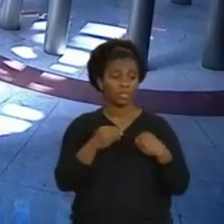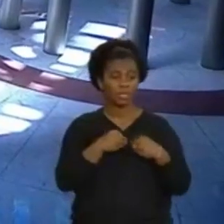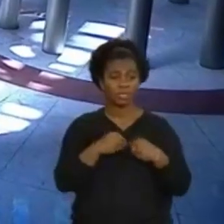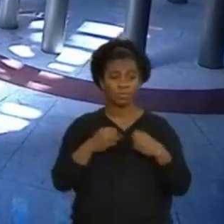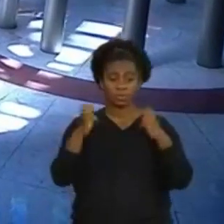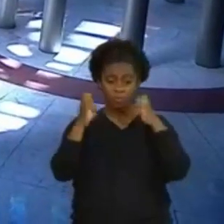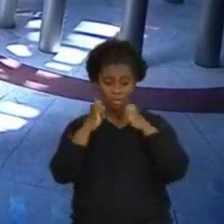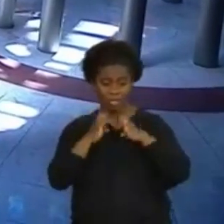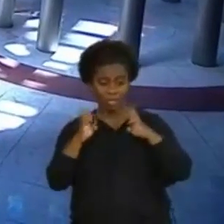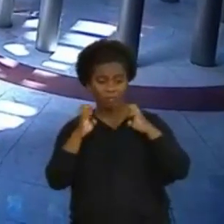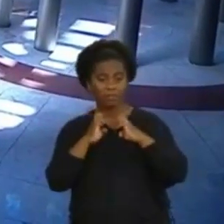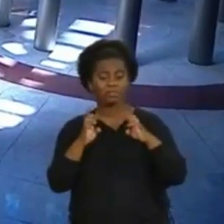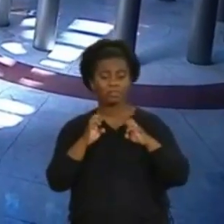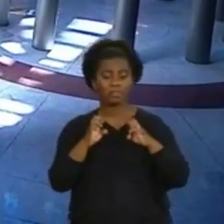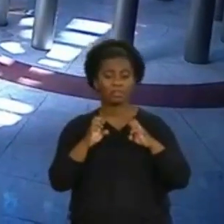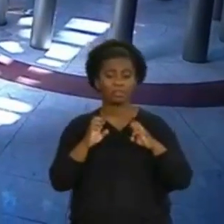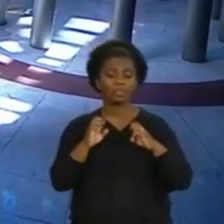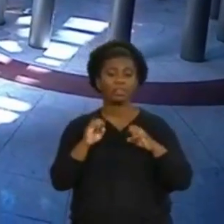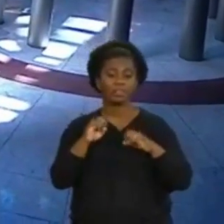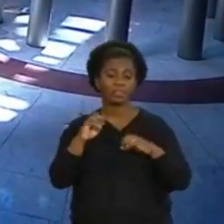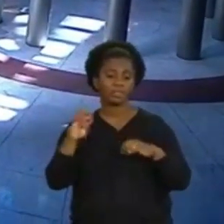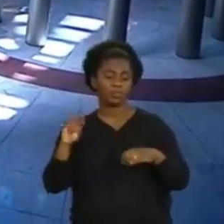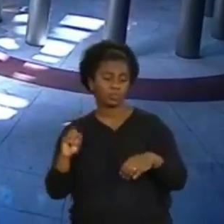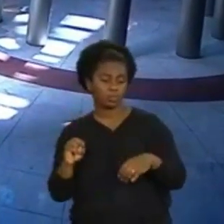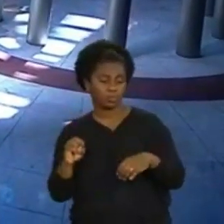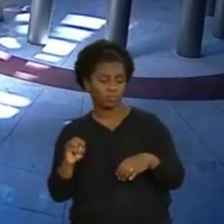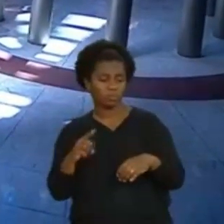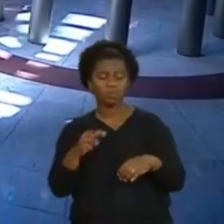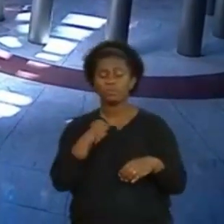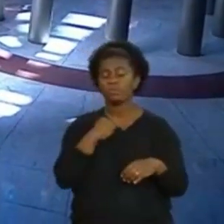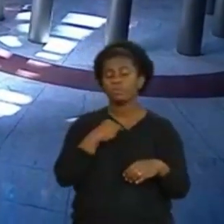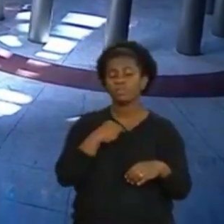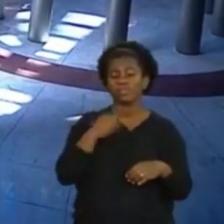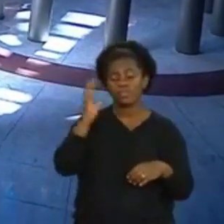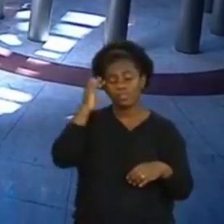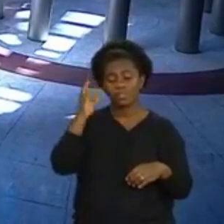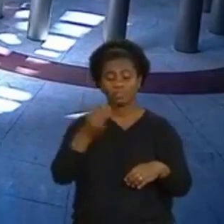abençoar e vai fazer tudo o que Ele quer na sua vida. Não!